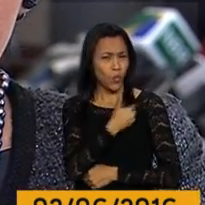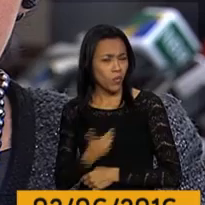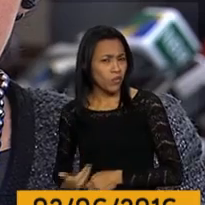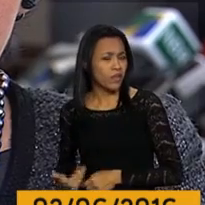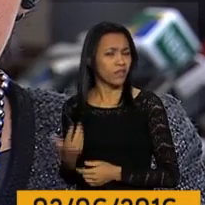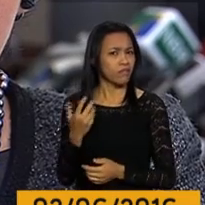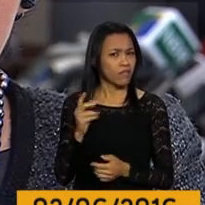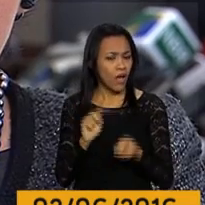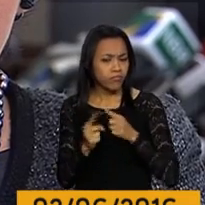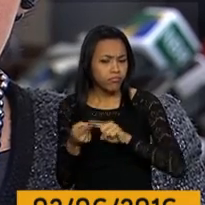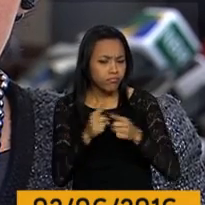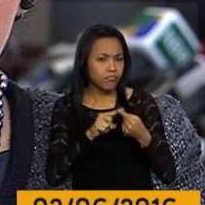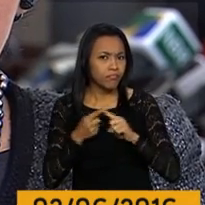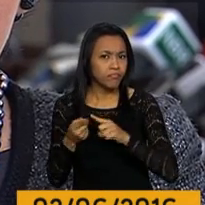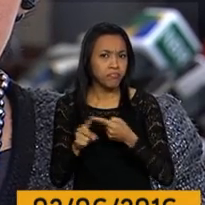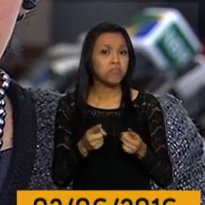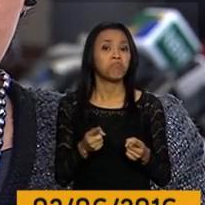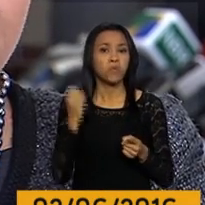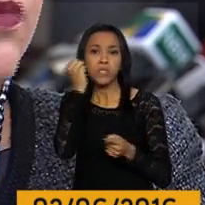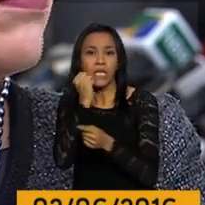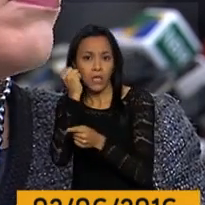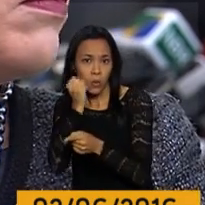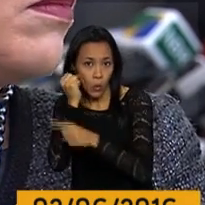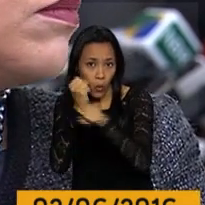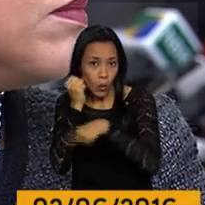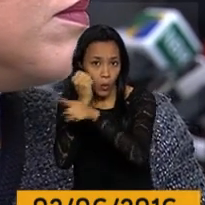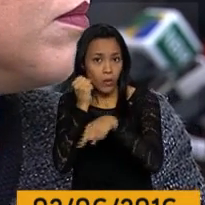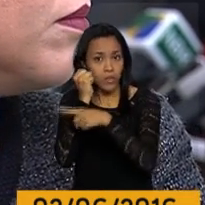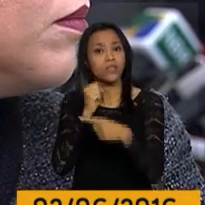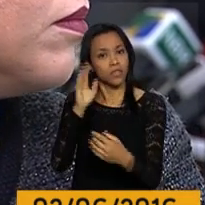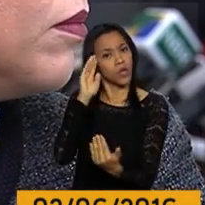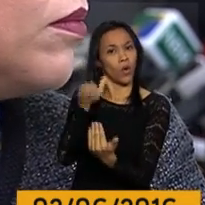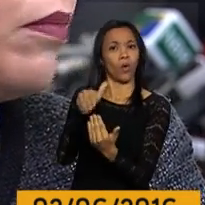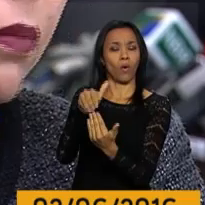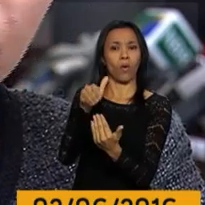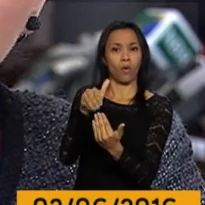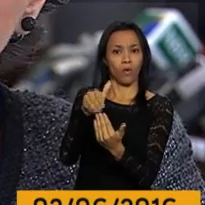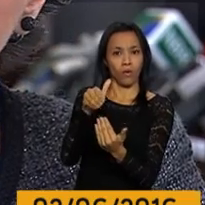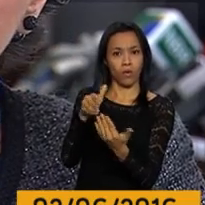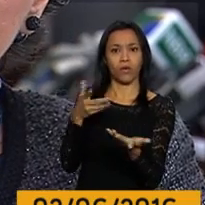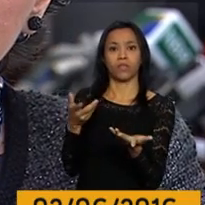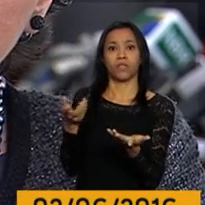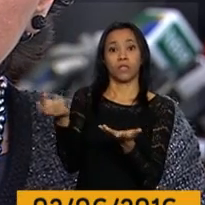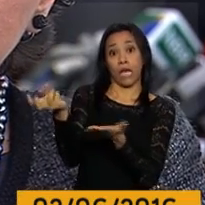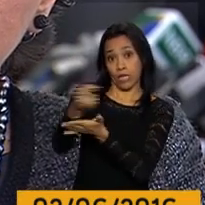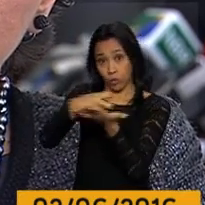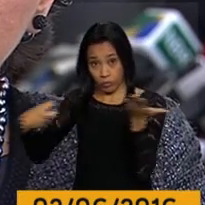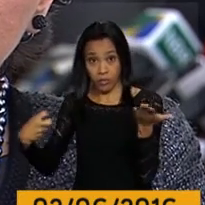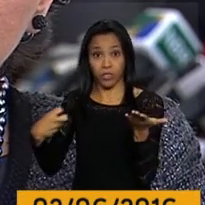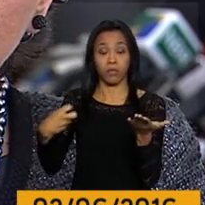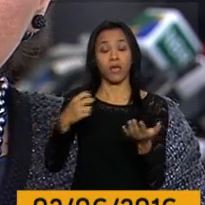de articulação com os senadores que já disseram que votaram a favor da admissibilidade de impeachment, mas agora estão dizendo